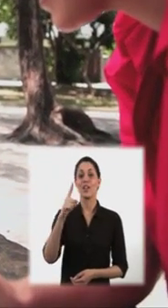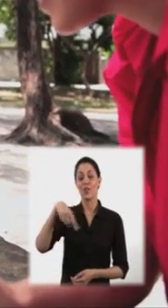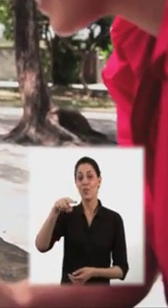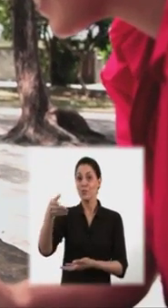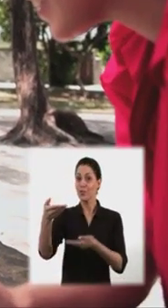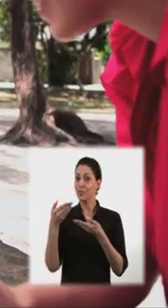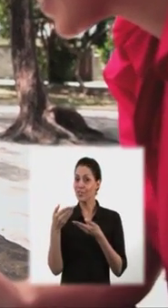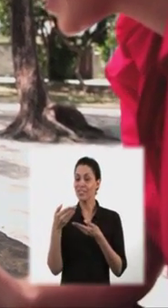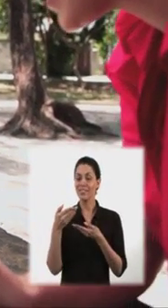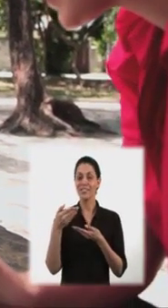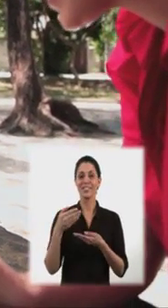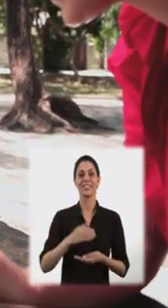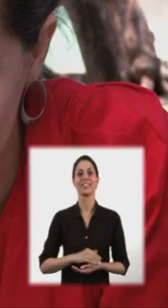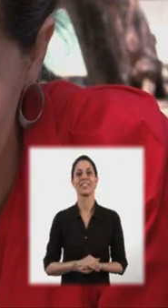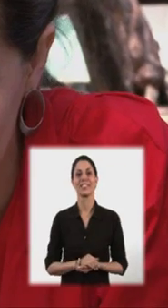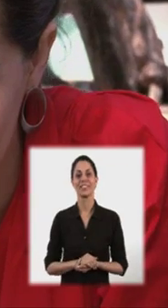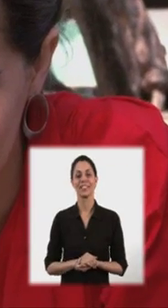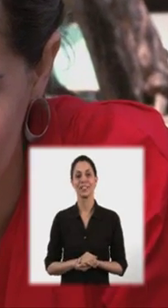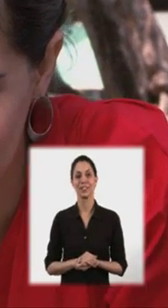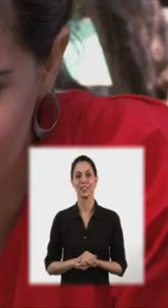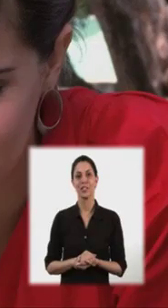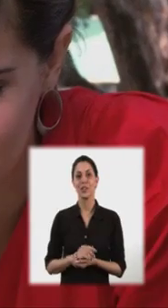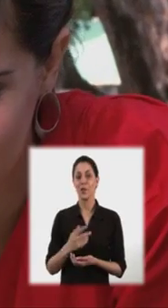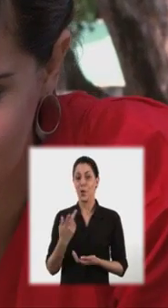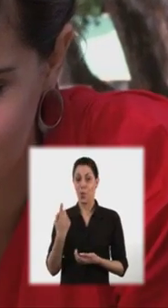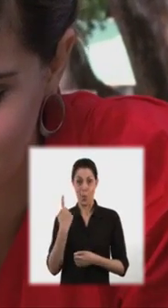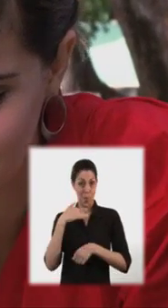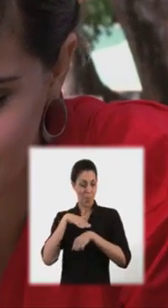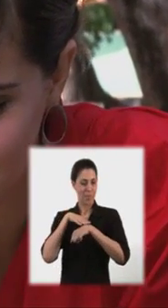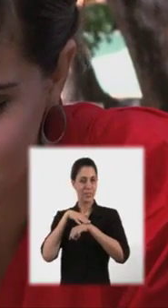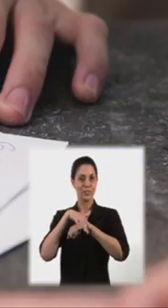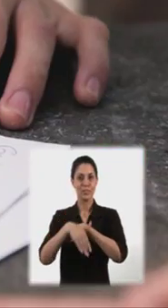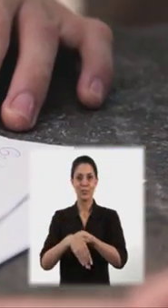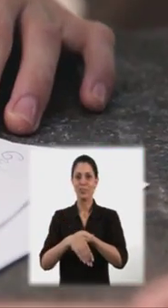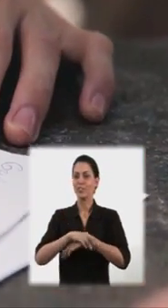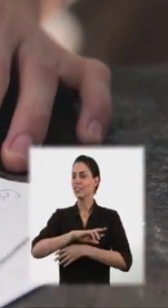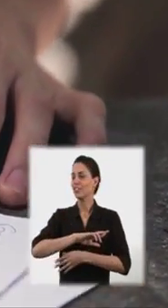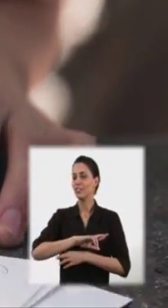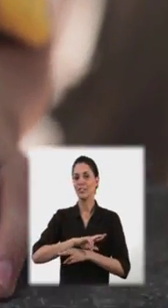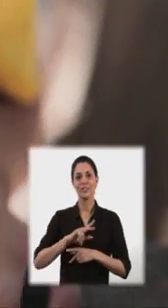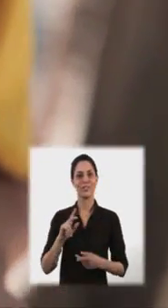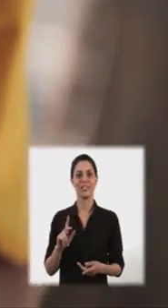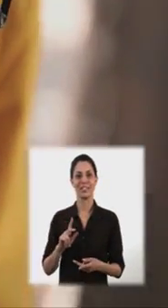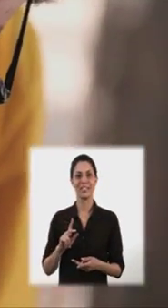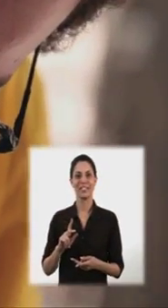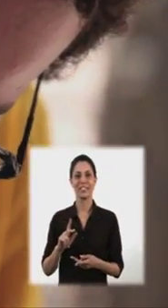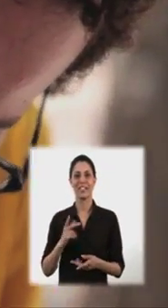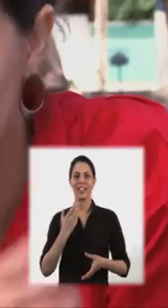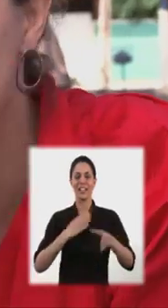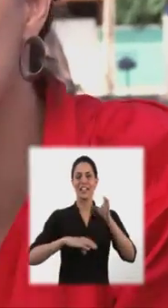uma noite de verso e cantoria. Um abraço